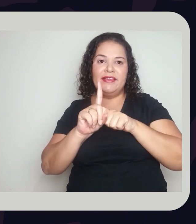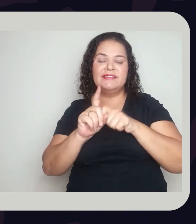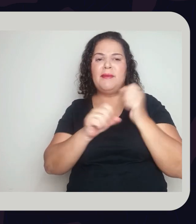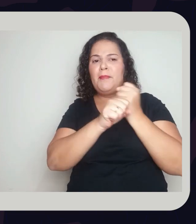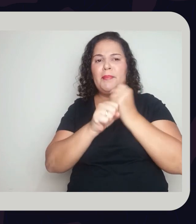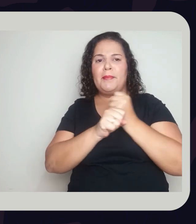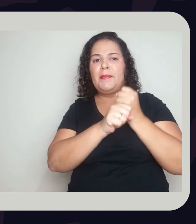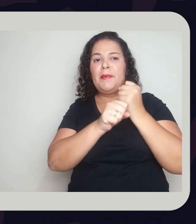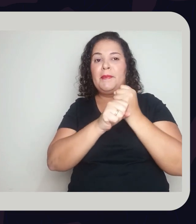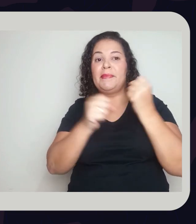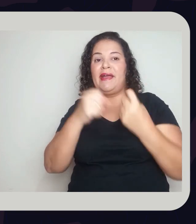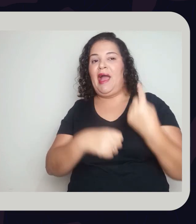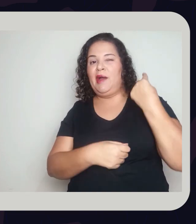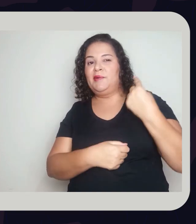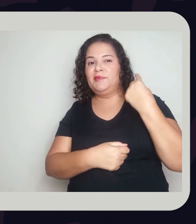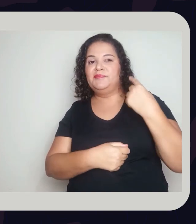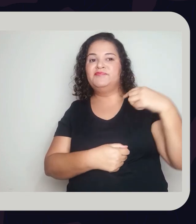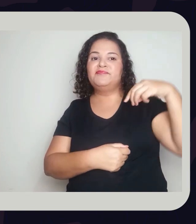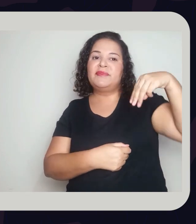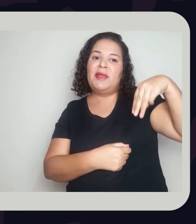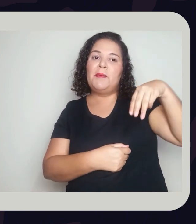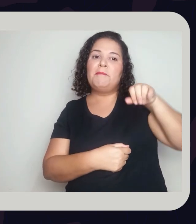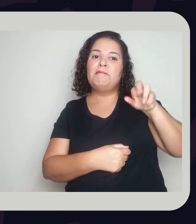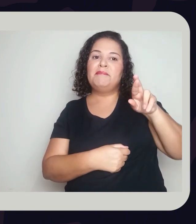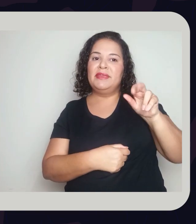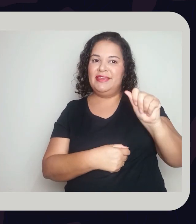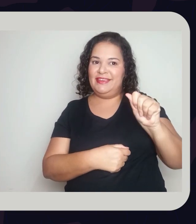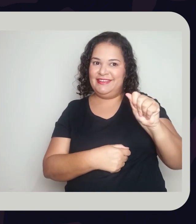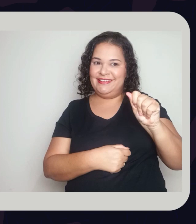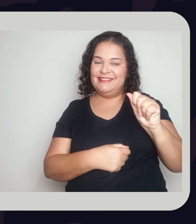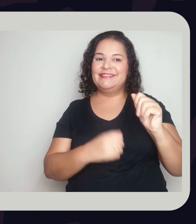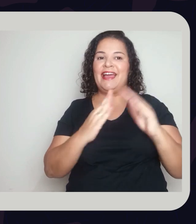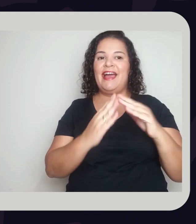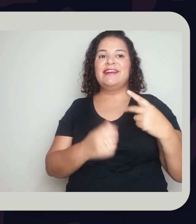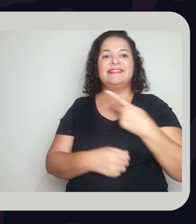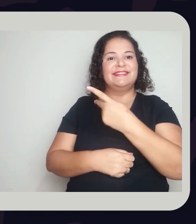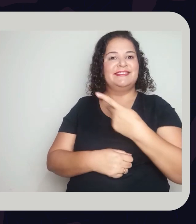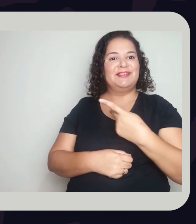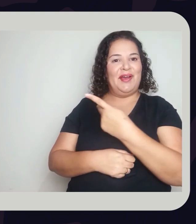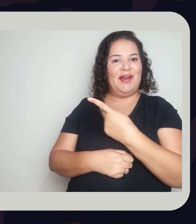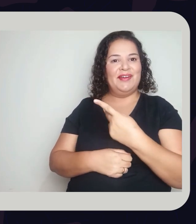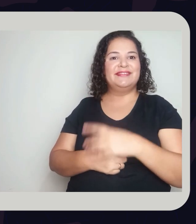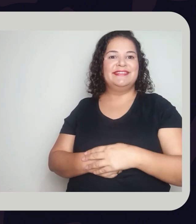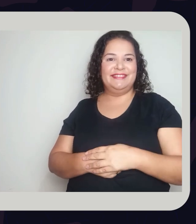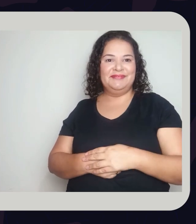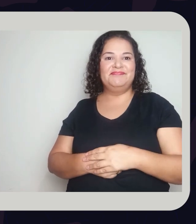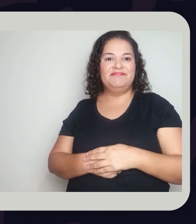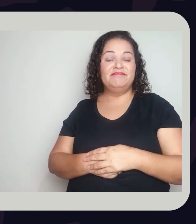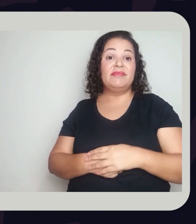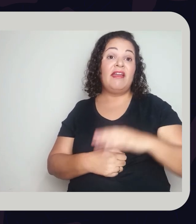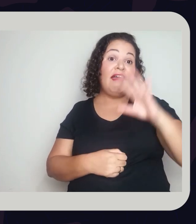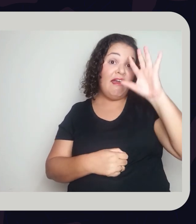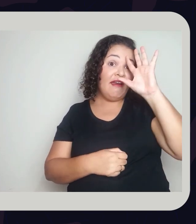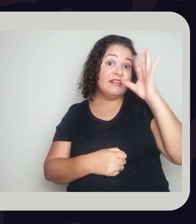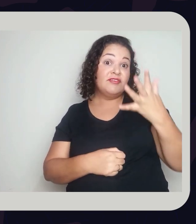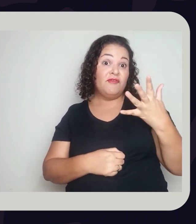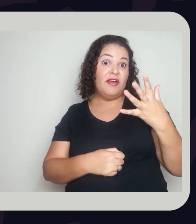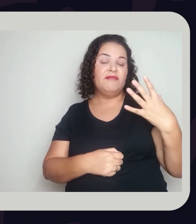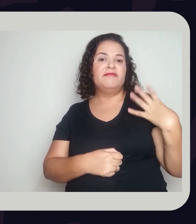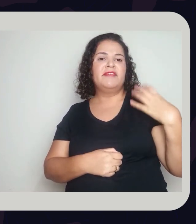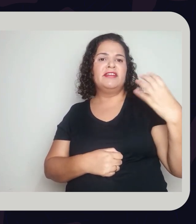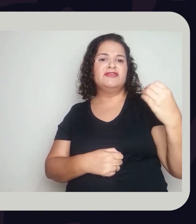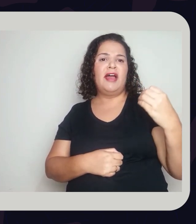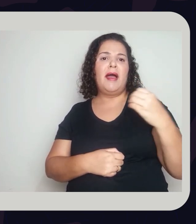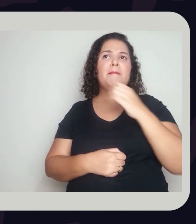Em 11 meses a gente fez a construção desse cara aqui atrás, da Mira. A nossa casa sob rodas e a